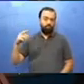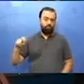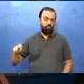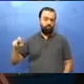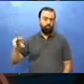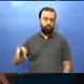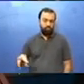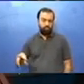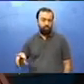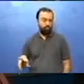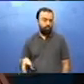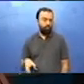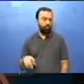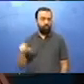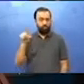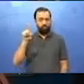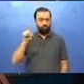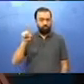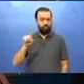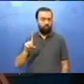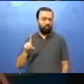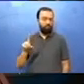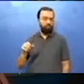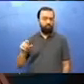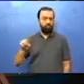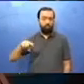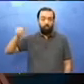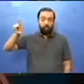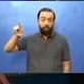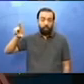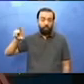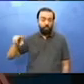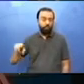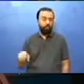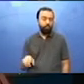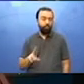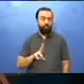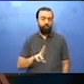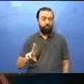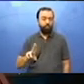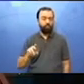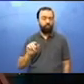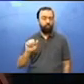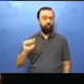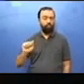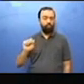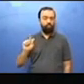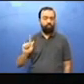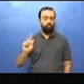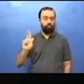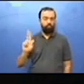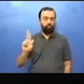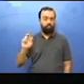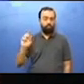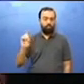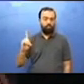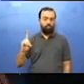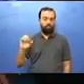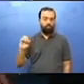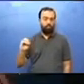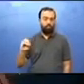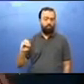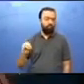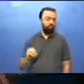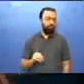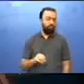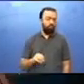essas duas letrinhas A. Esta aqui tem um acento que nós chamamos de acento agudo. Então, nós vamos excluí-la também. Vamos olhar